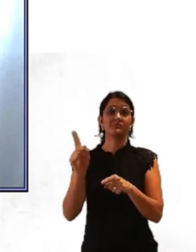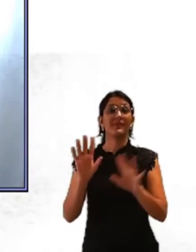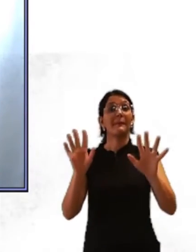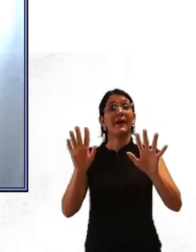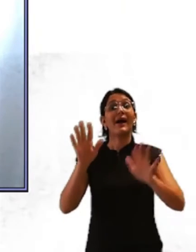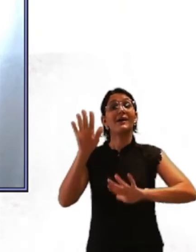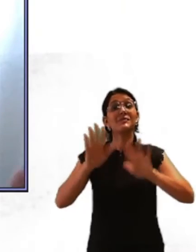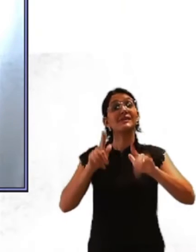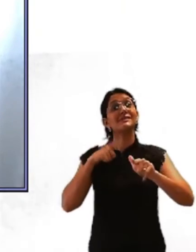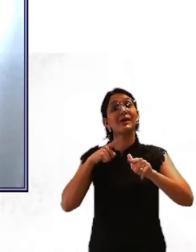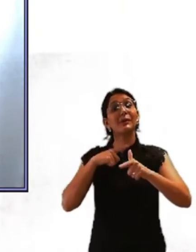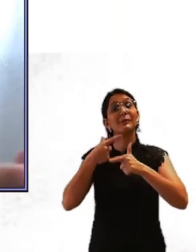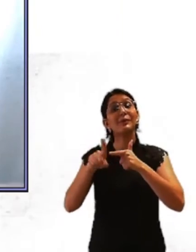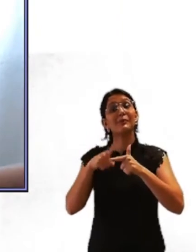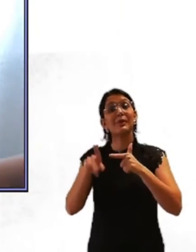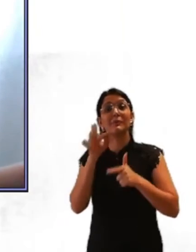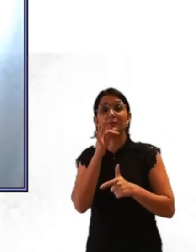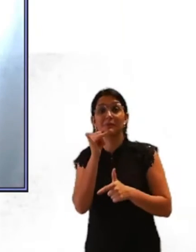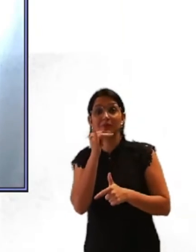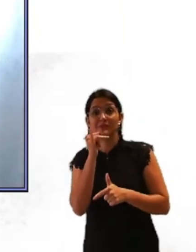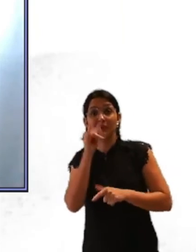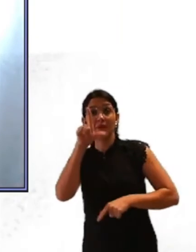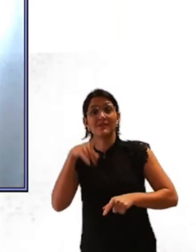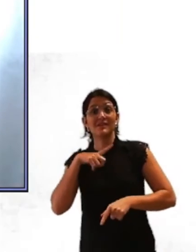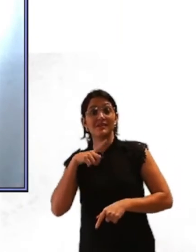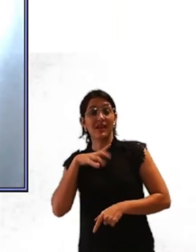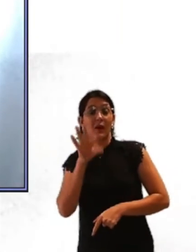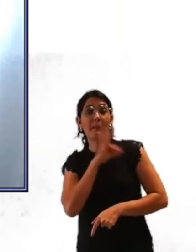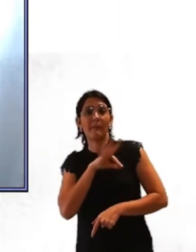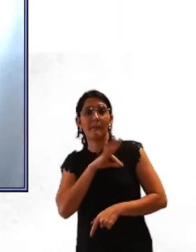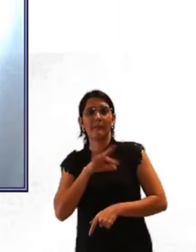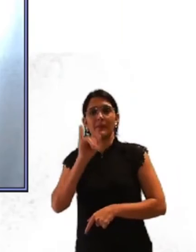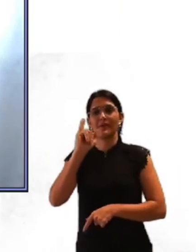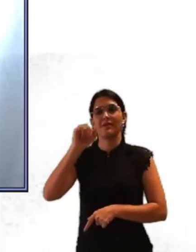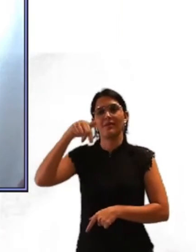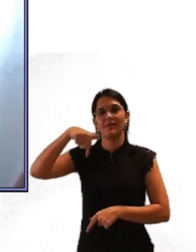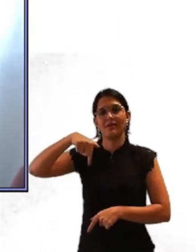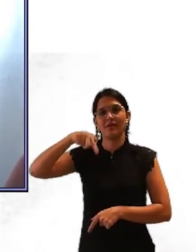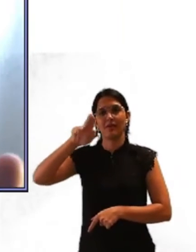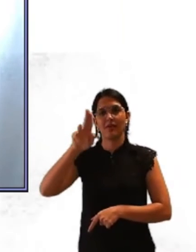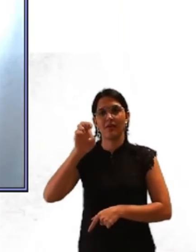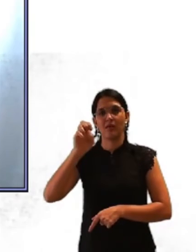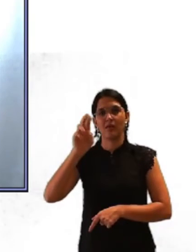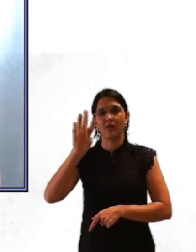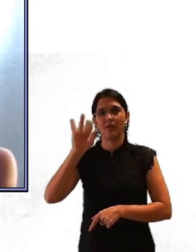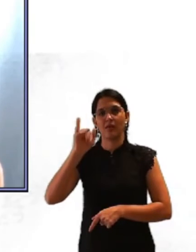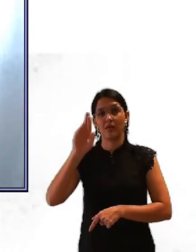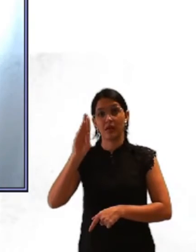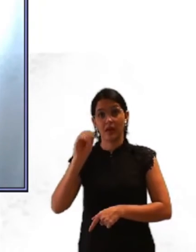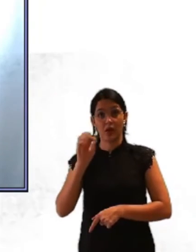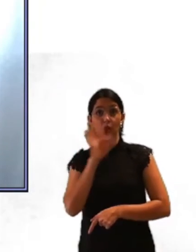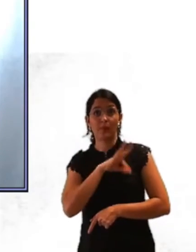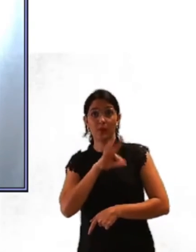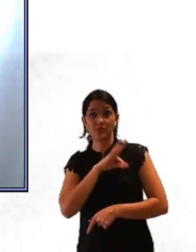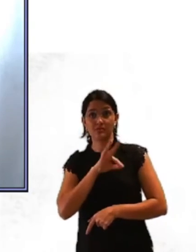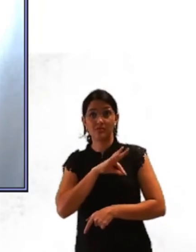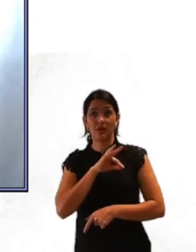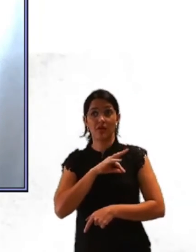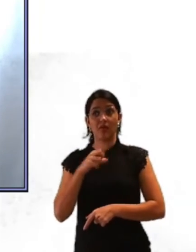fala de um inquérito policial, né? O juiz se ancorou lá no inquérito policial e aí, posteriormente, tudo que for